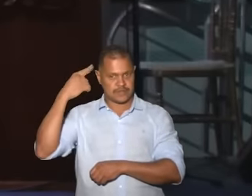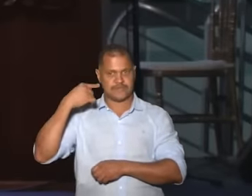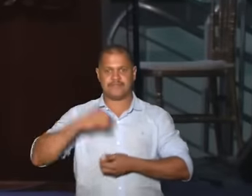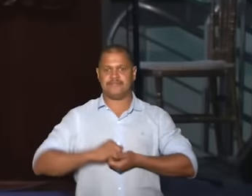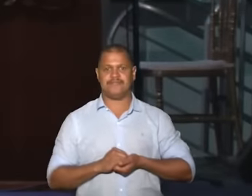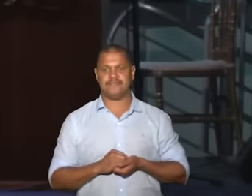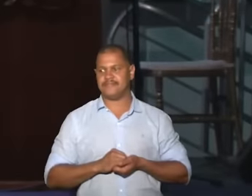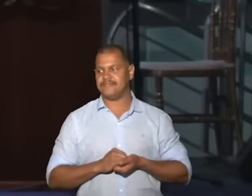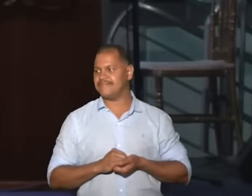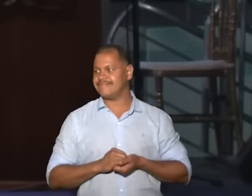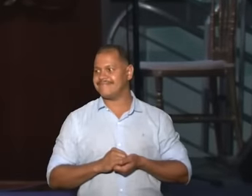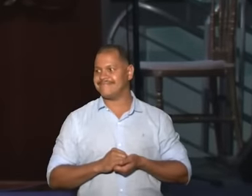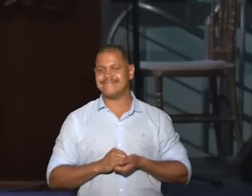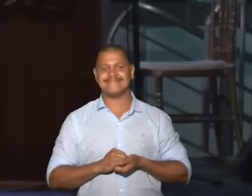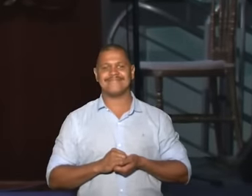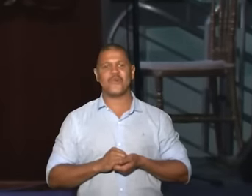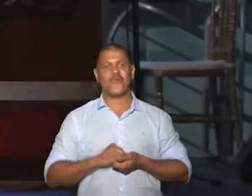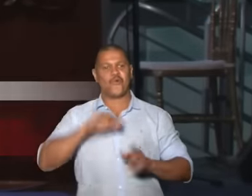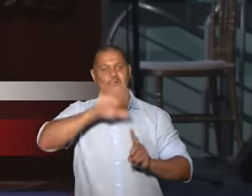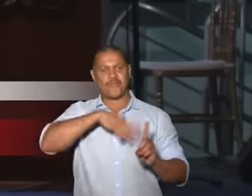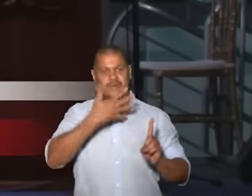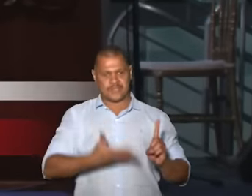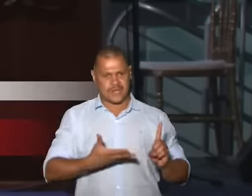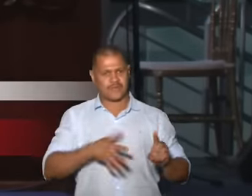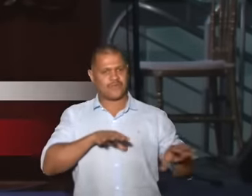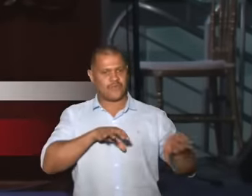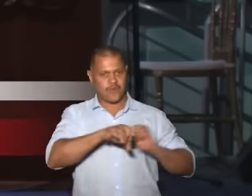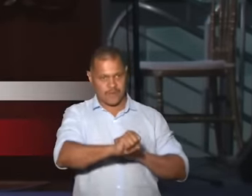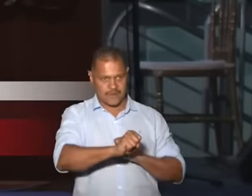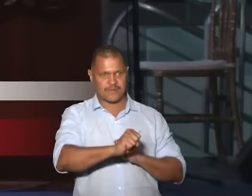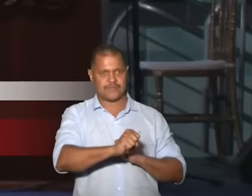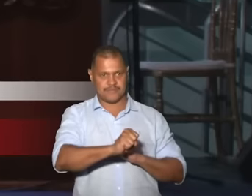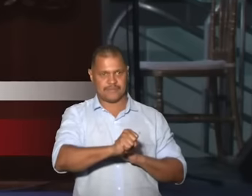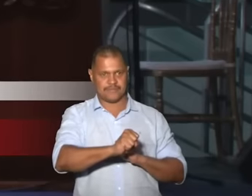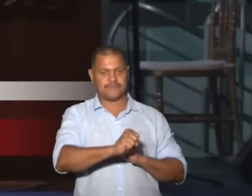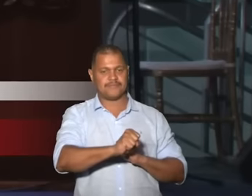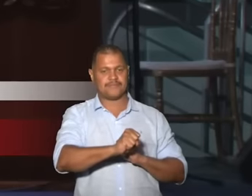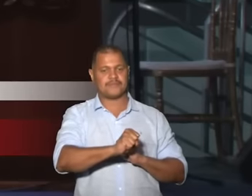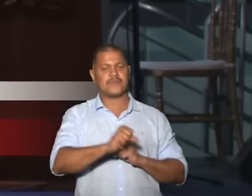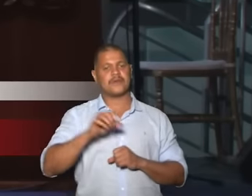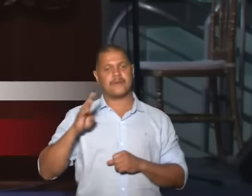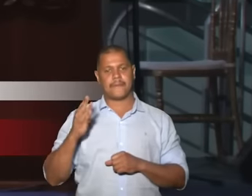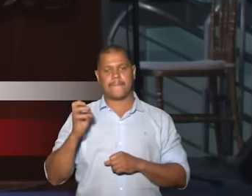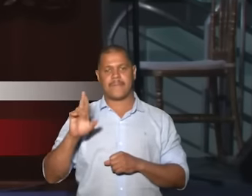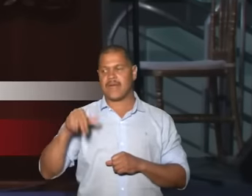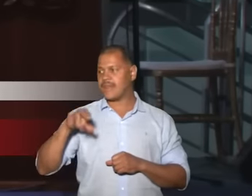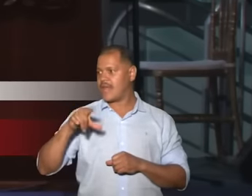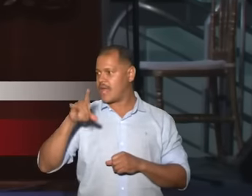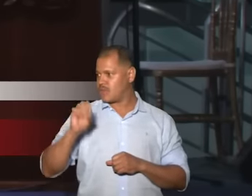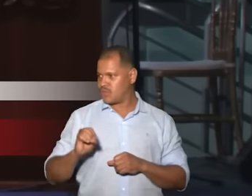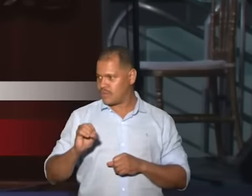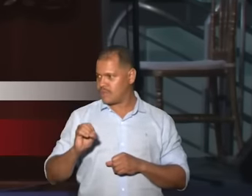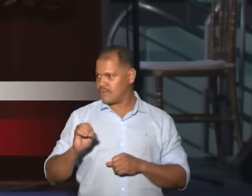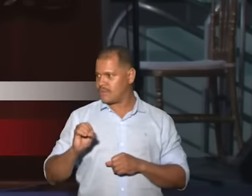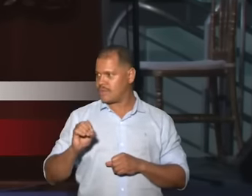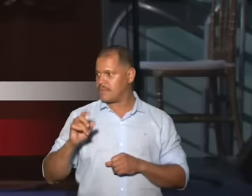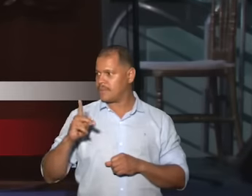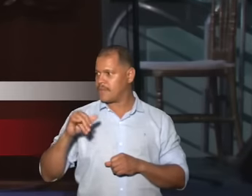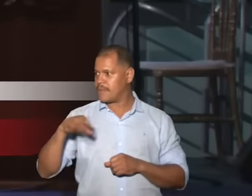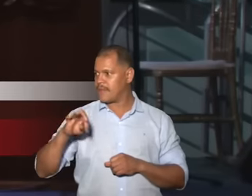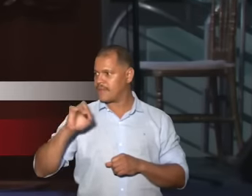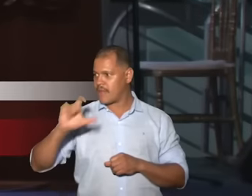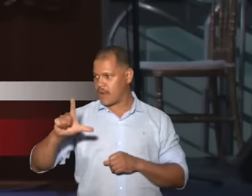homenageados dos formandos, Bernardo Pimentel Souza e Tiago